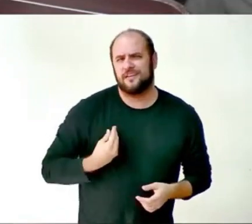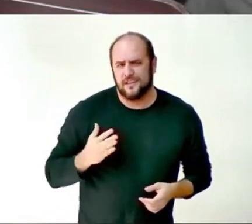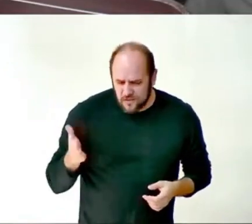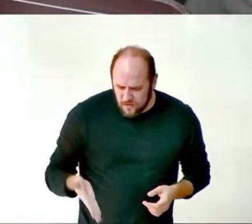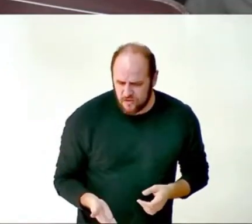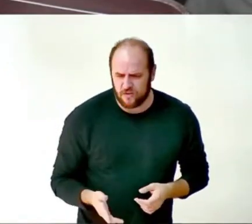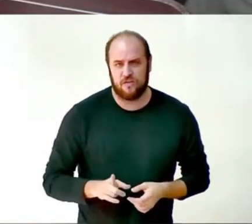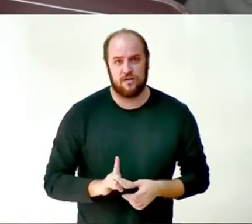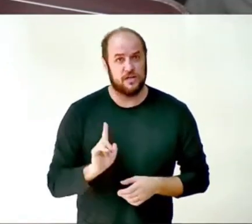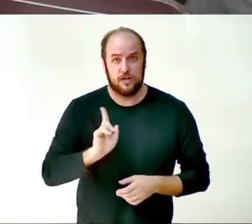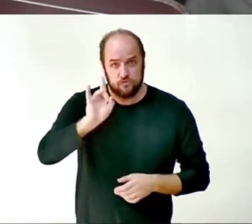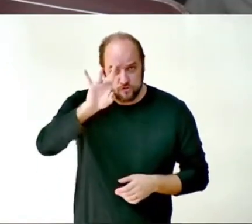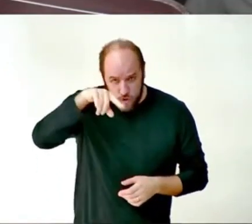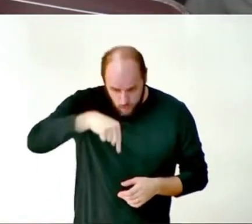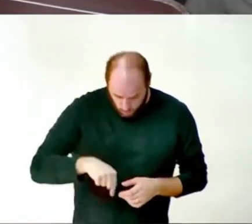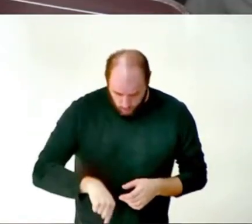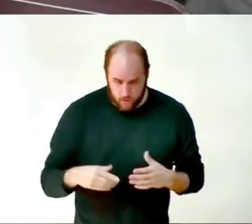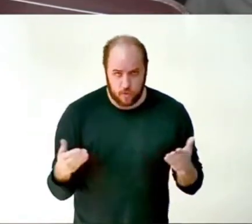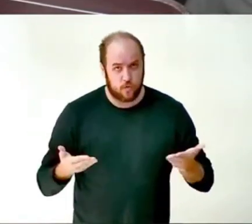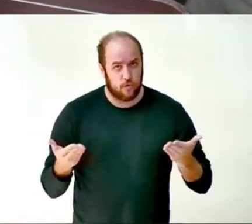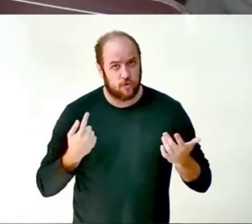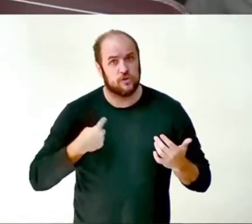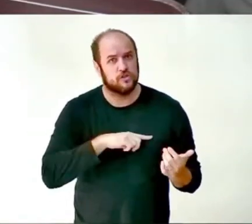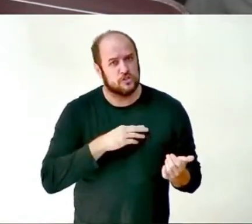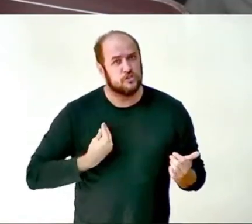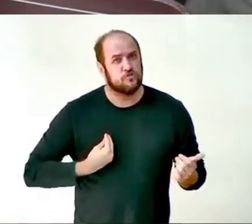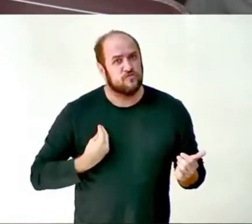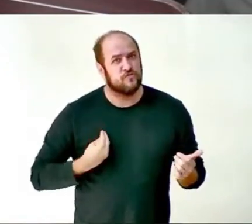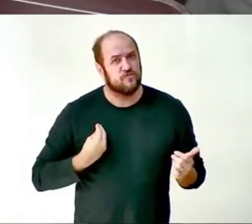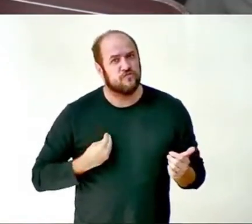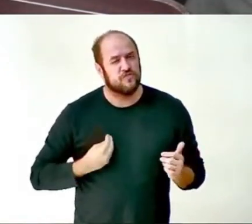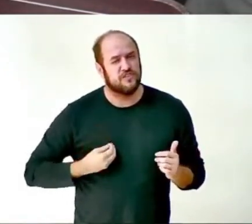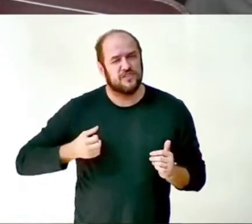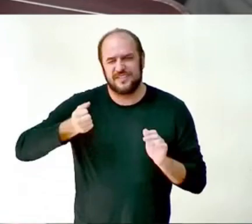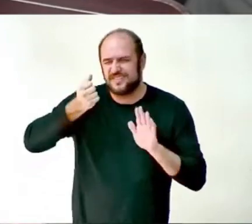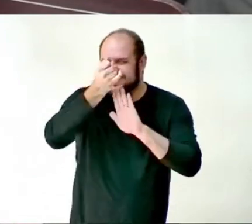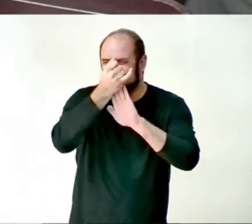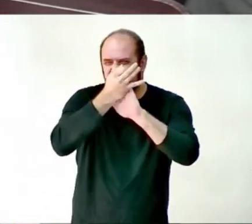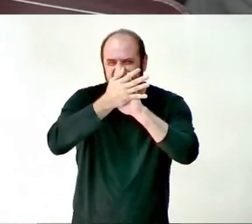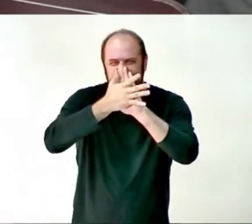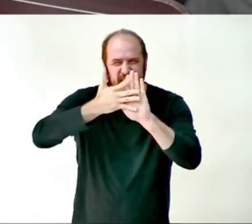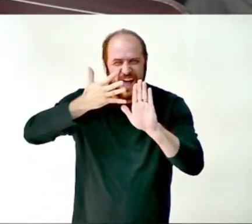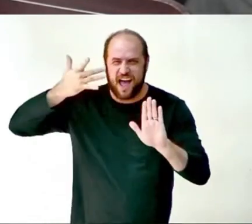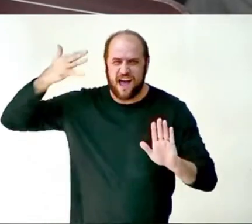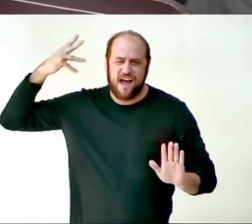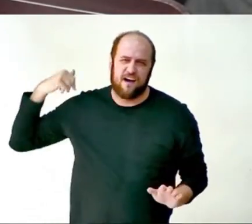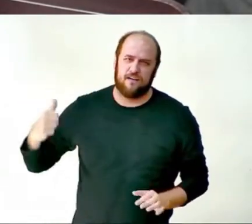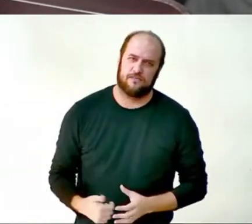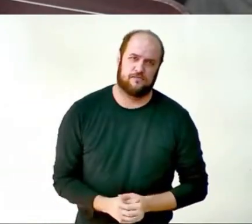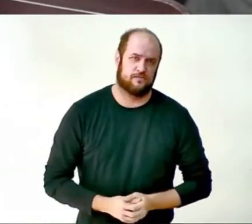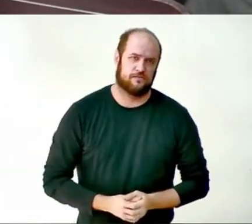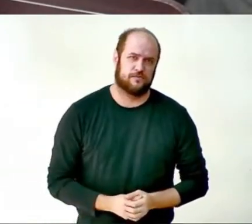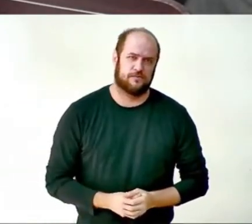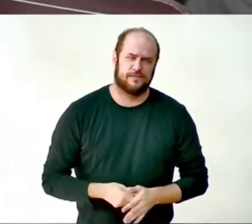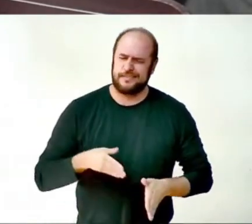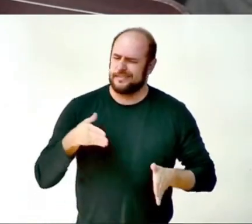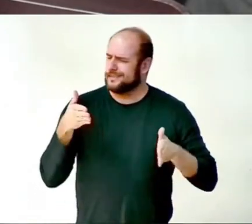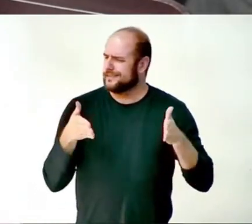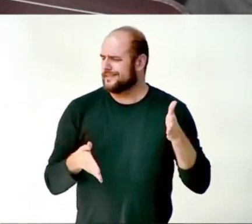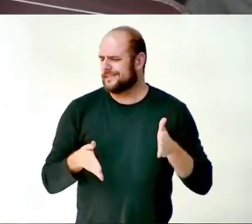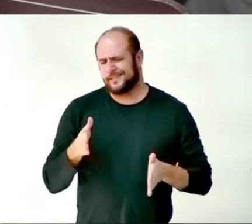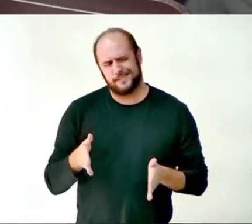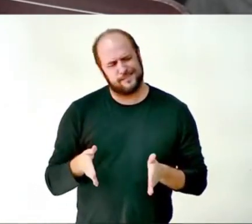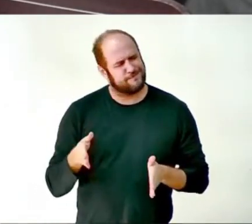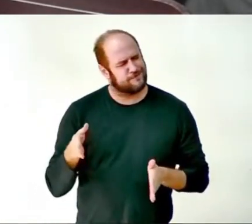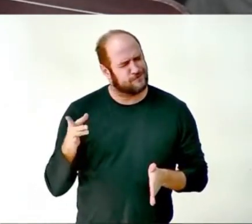E não é só este momento, nós estamos vivendo há centenas de anos, tempos